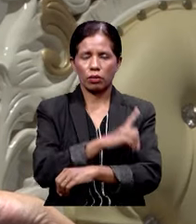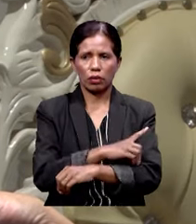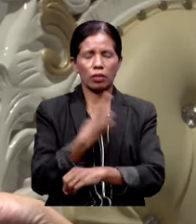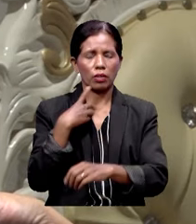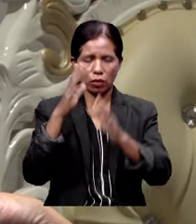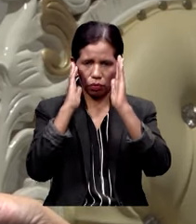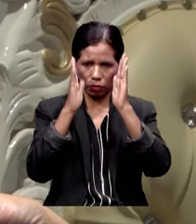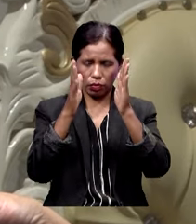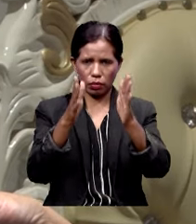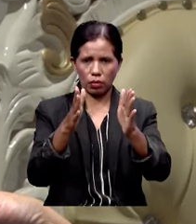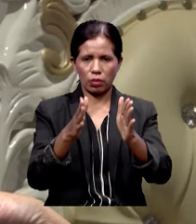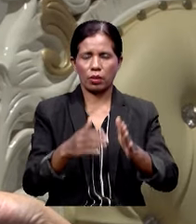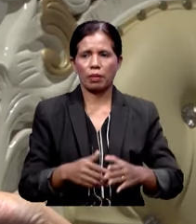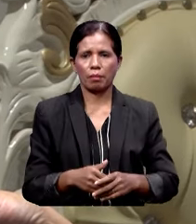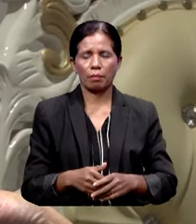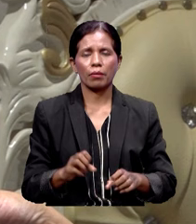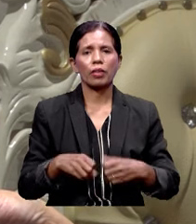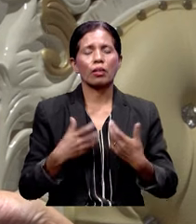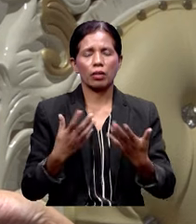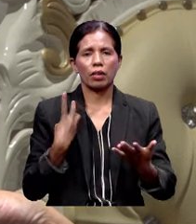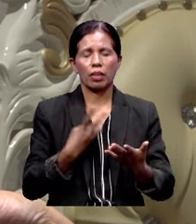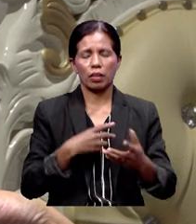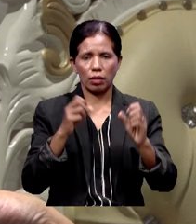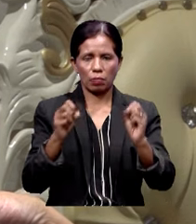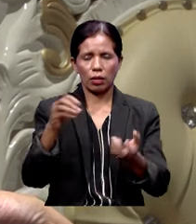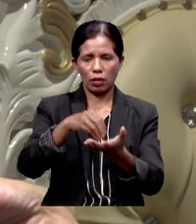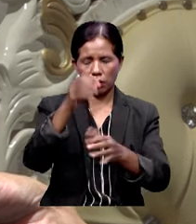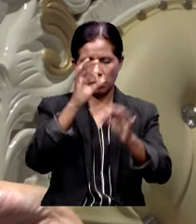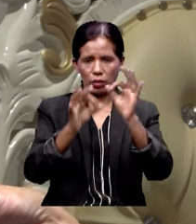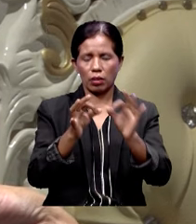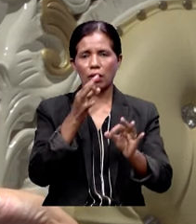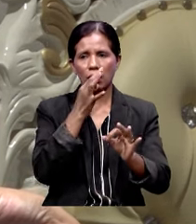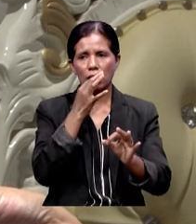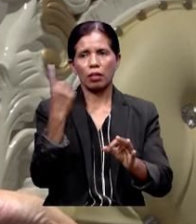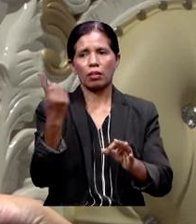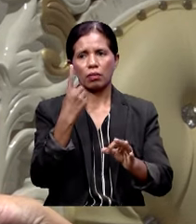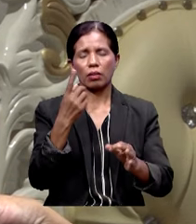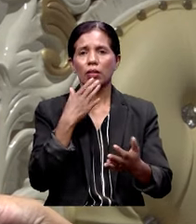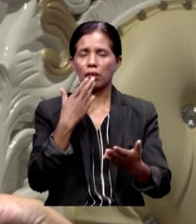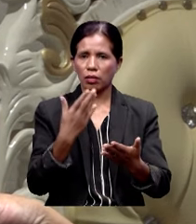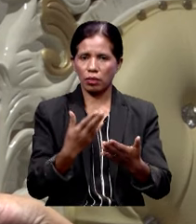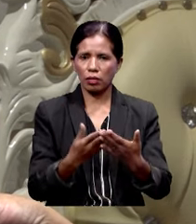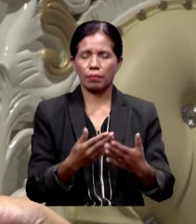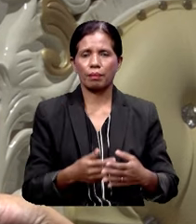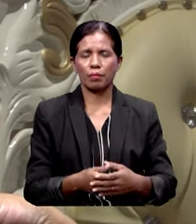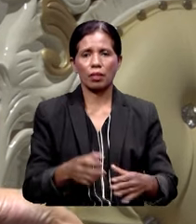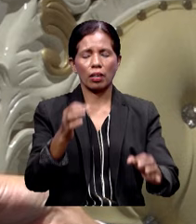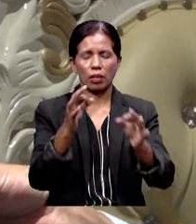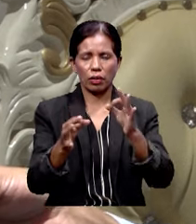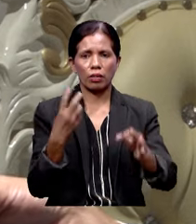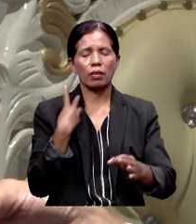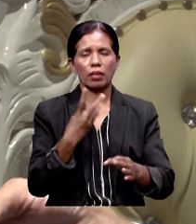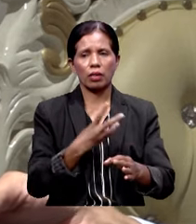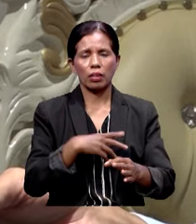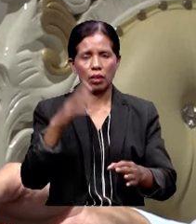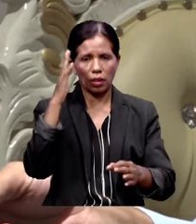fokus ela para o insa bele garanti ai han na fatin suficiente. Mas que kita